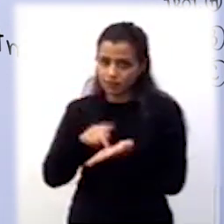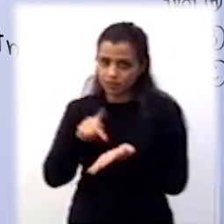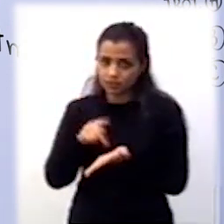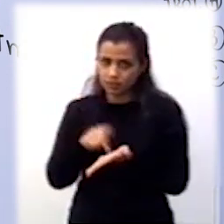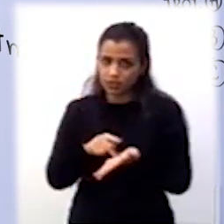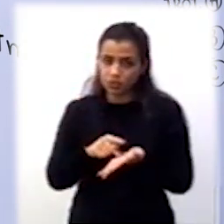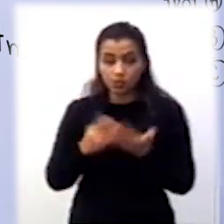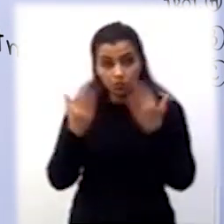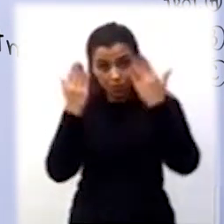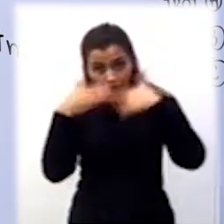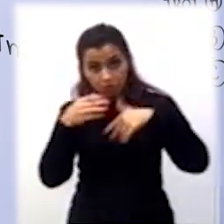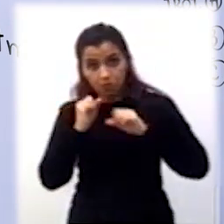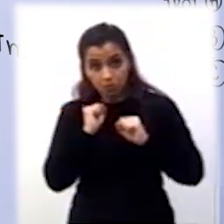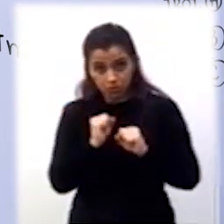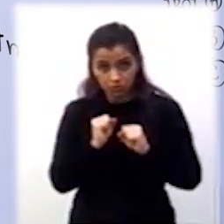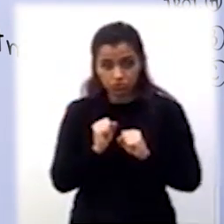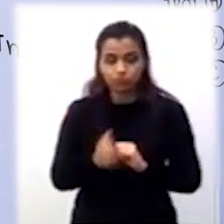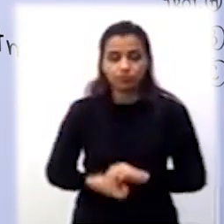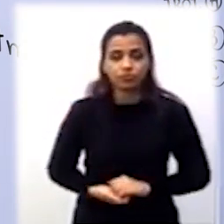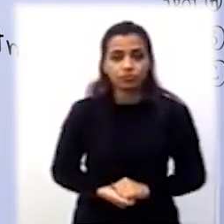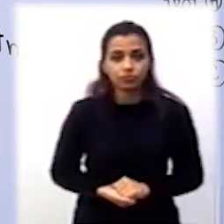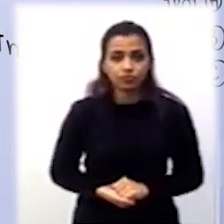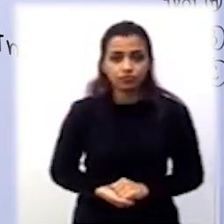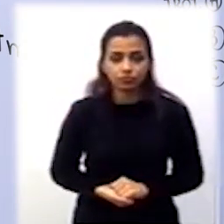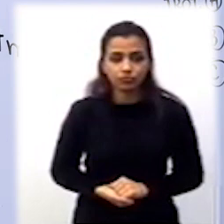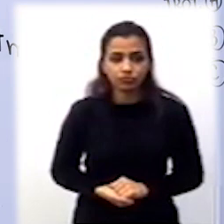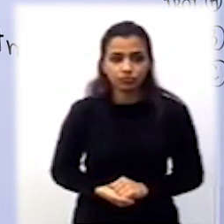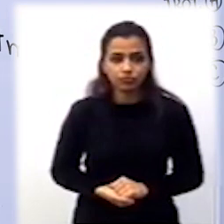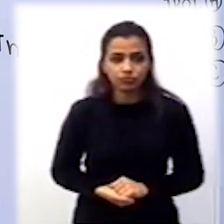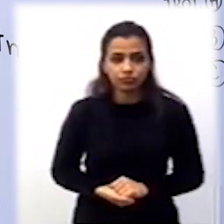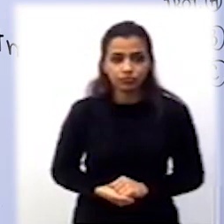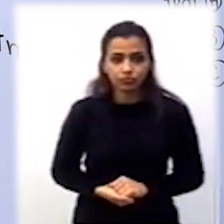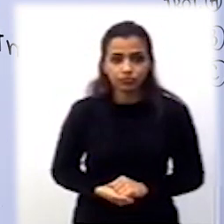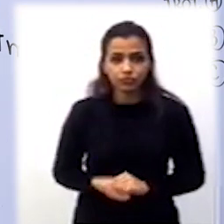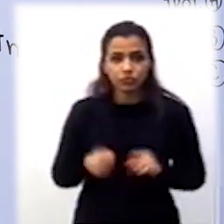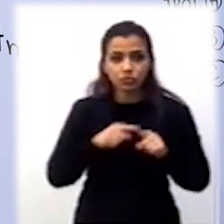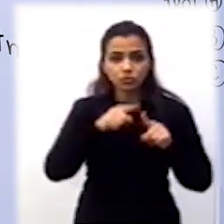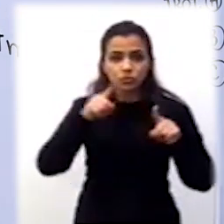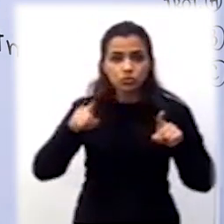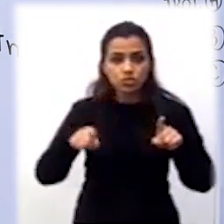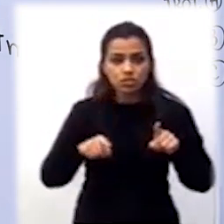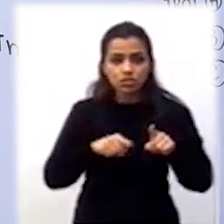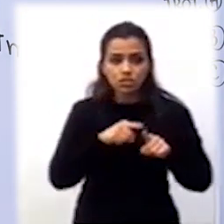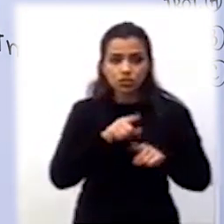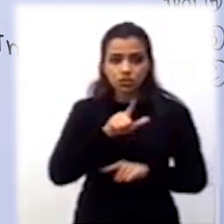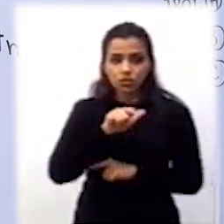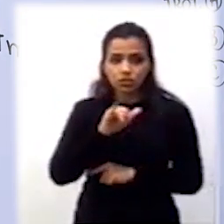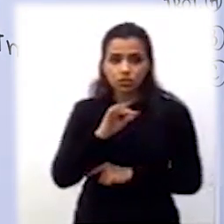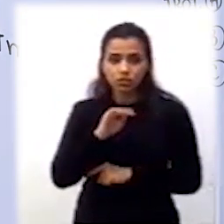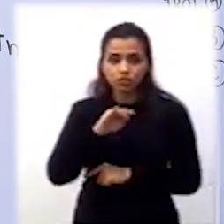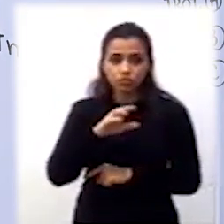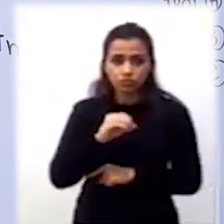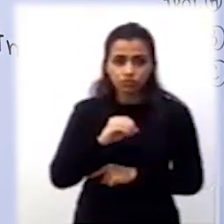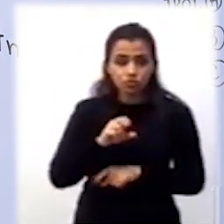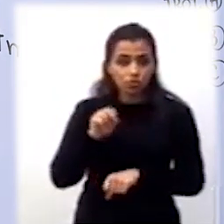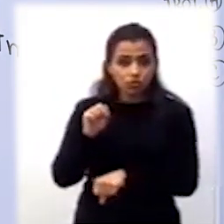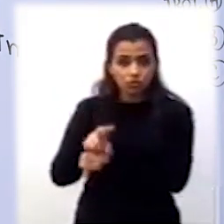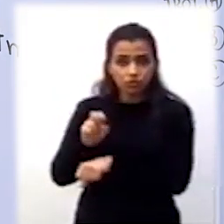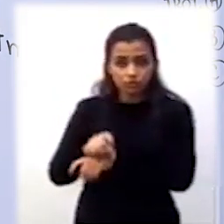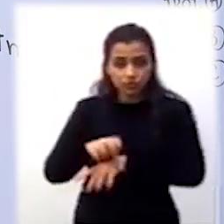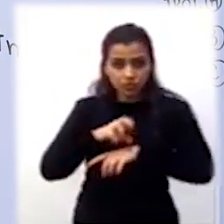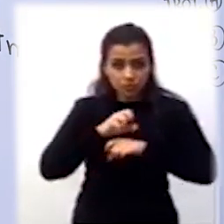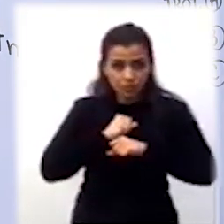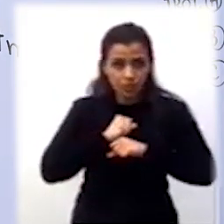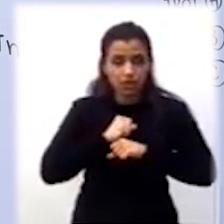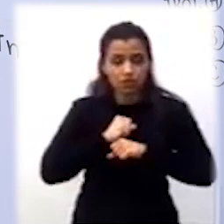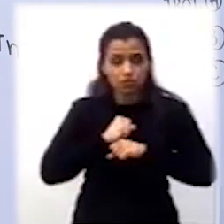DNA ou RNA. Bora ver a outra? No ciclo lítico, o vírus invade a célula hospedeira e agrega seu material genético